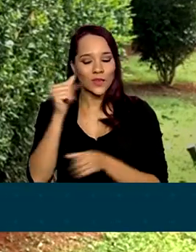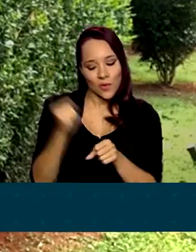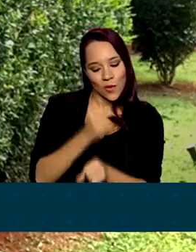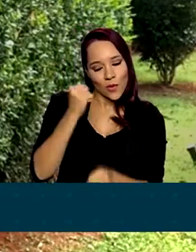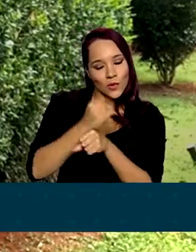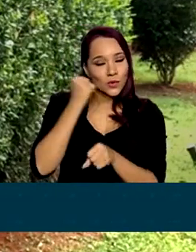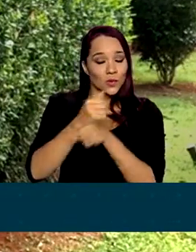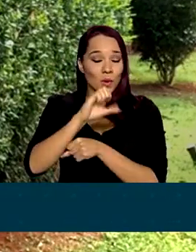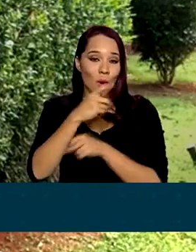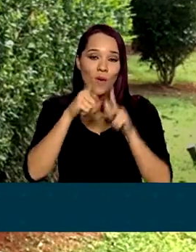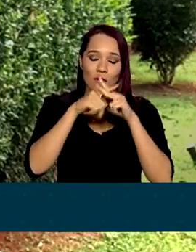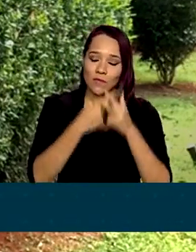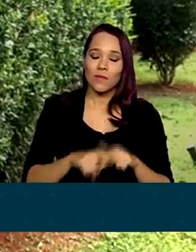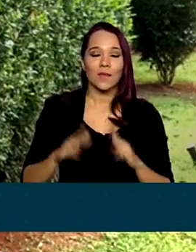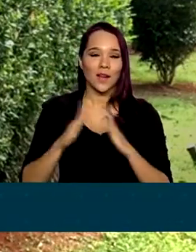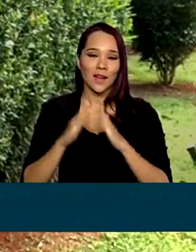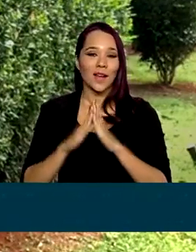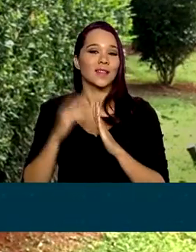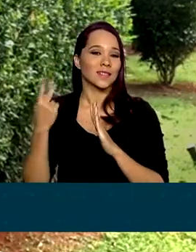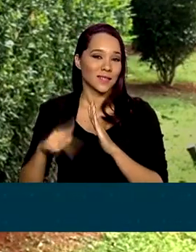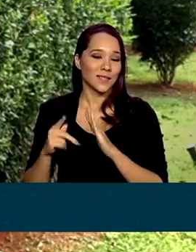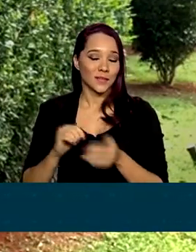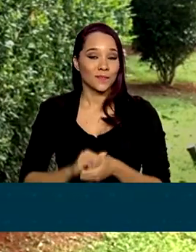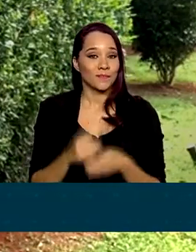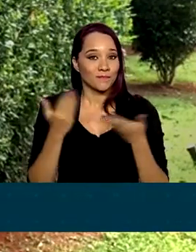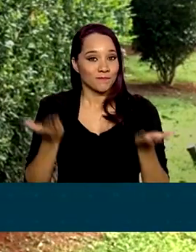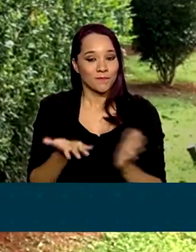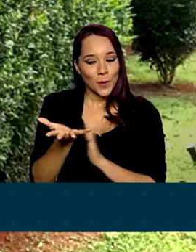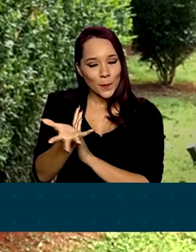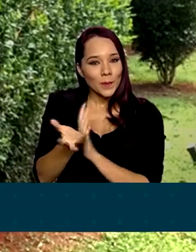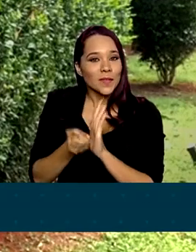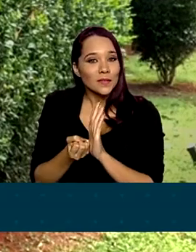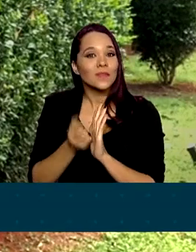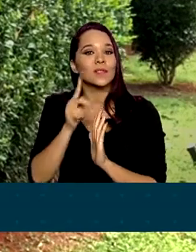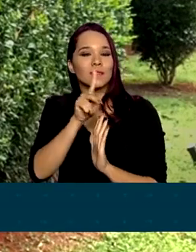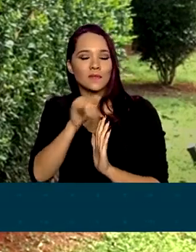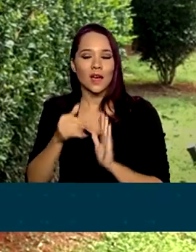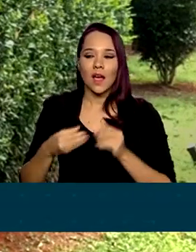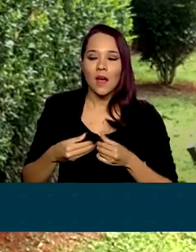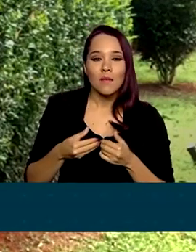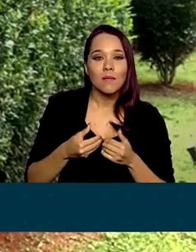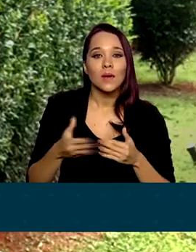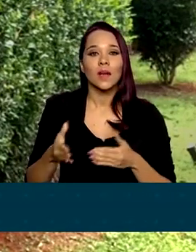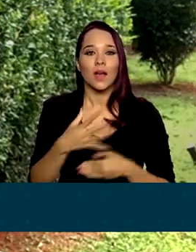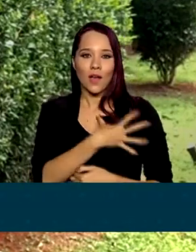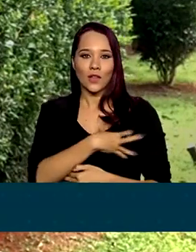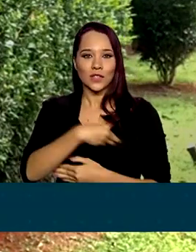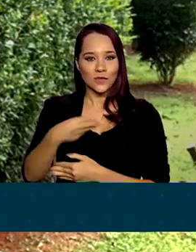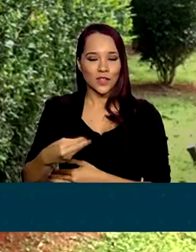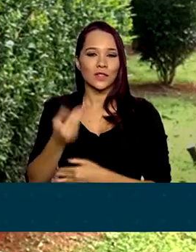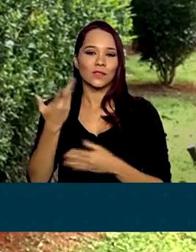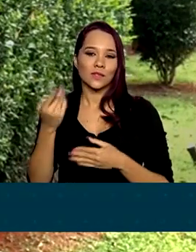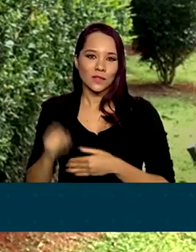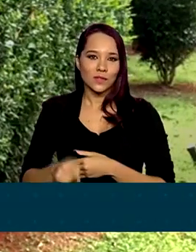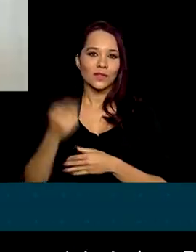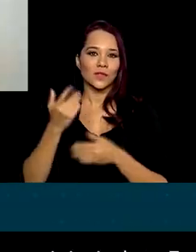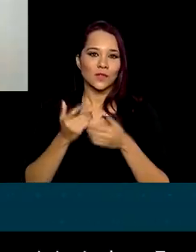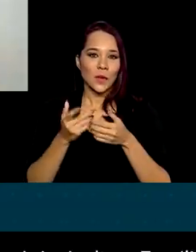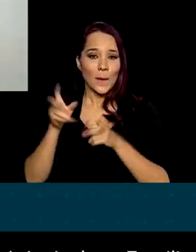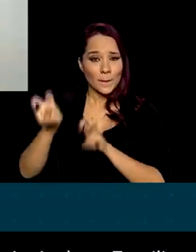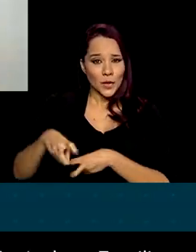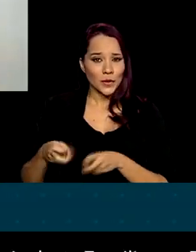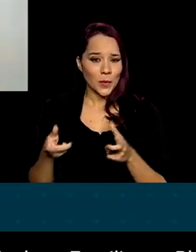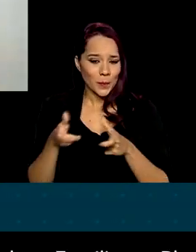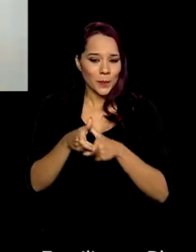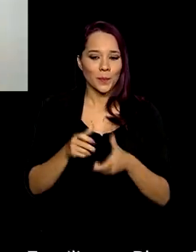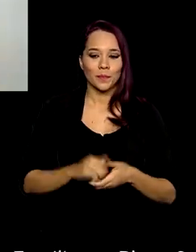ou reformar as suas casas. Agora, o benefício será estendido também aos filhos dos pequenos produtores. Até